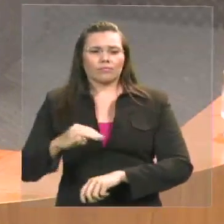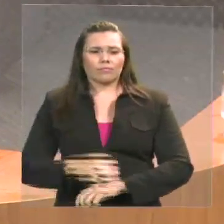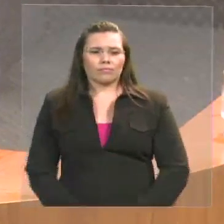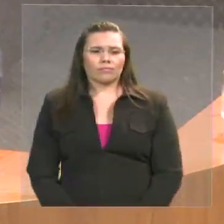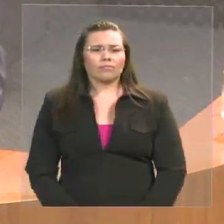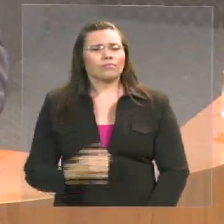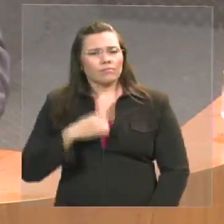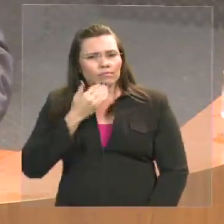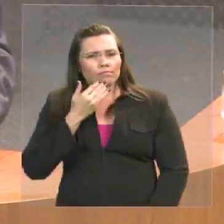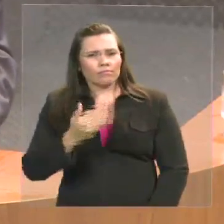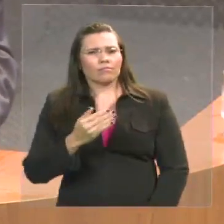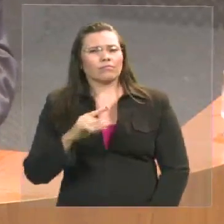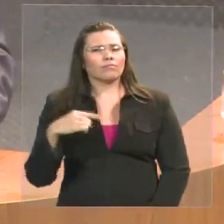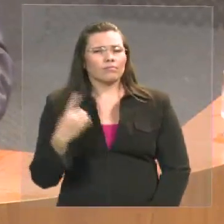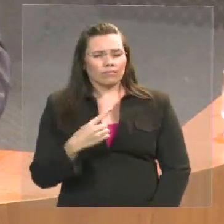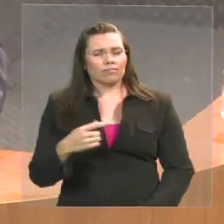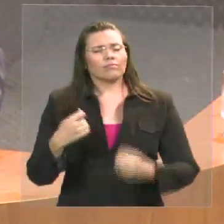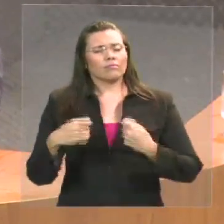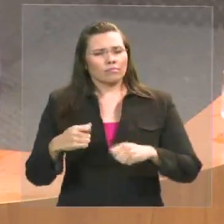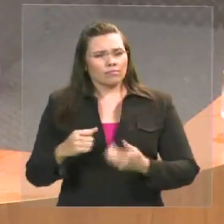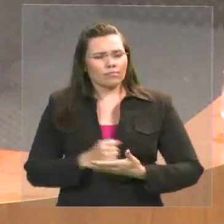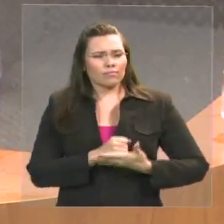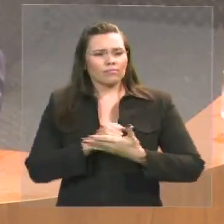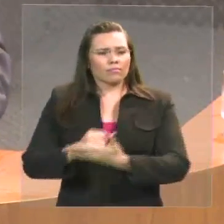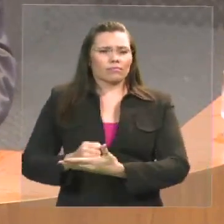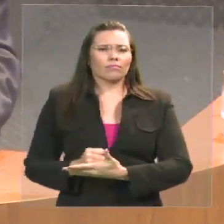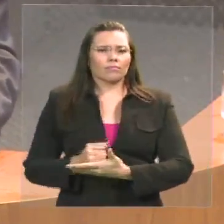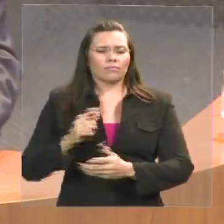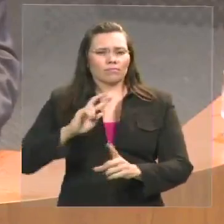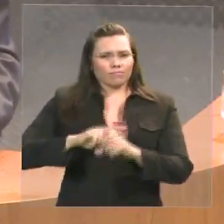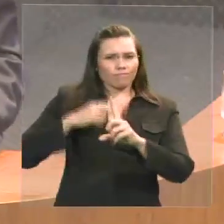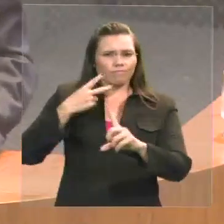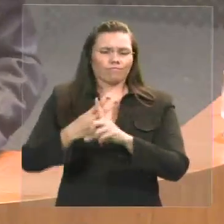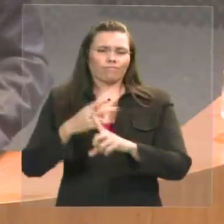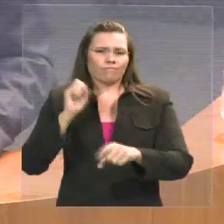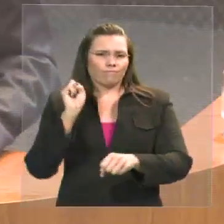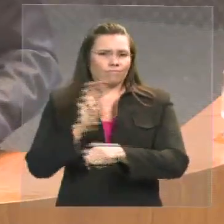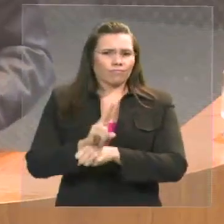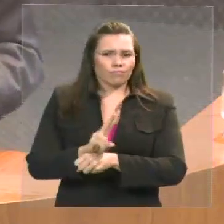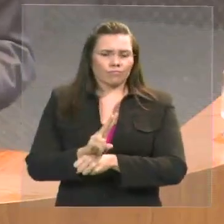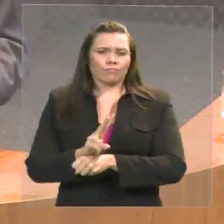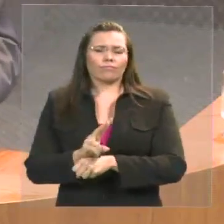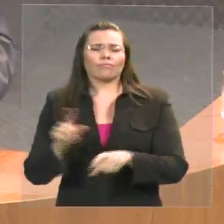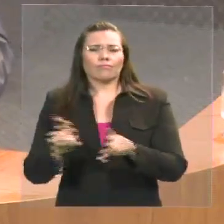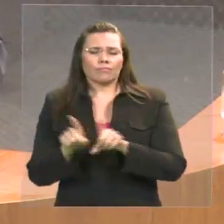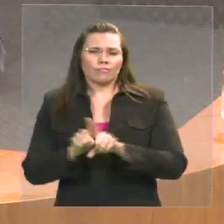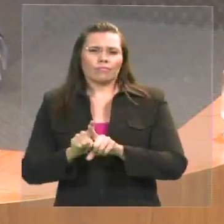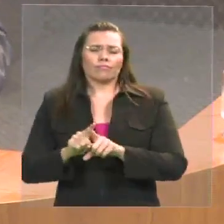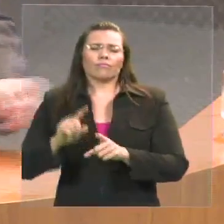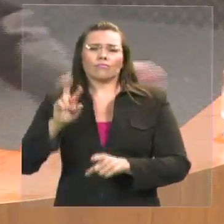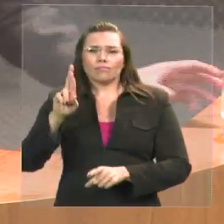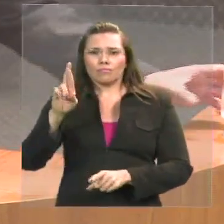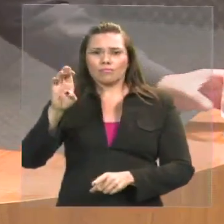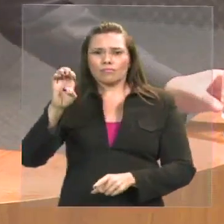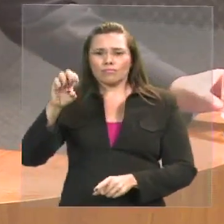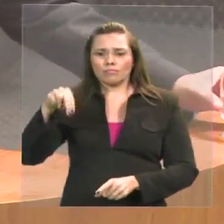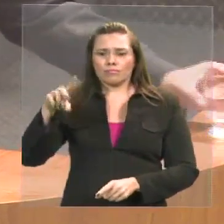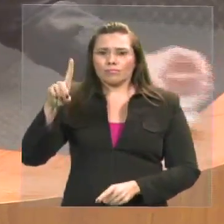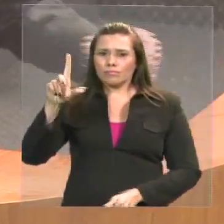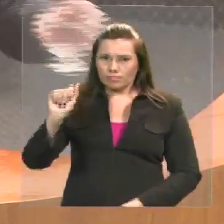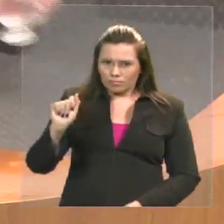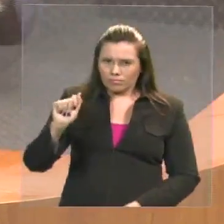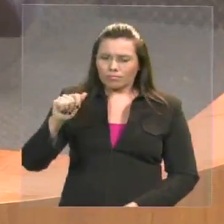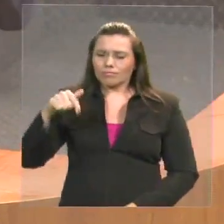essa iniciativa para fortalecer a geração de emprego e renda no Estado do Maranhão. Mas, deputado Rafael Leitor, Vossa Excelência tem uma parte.